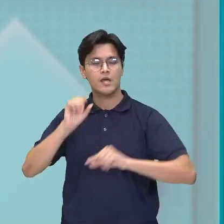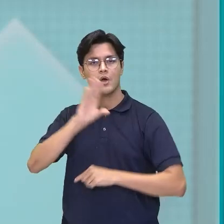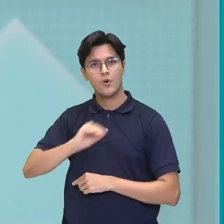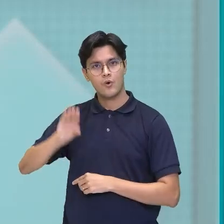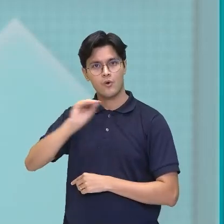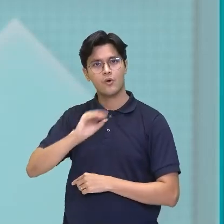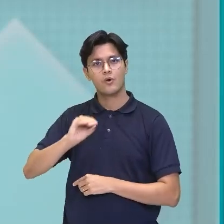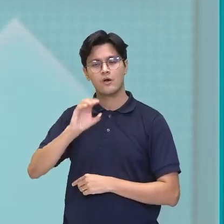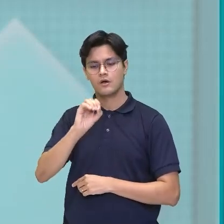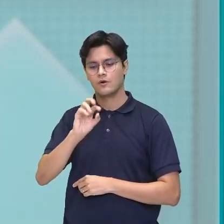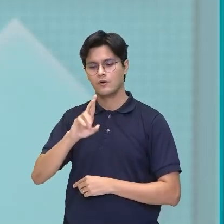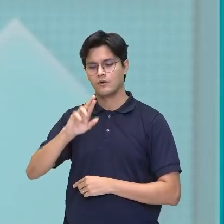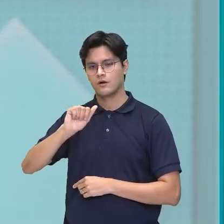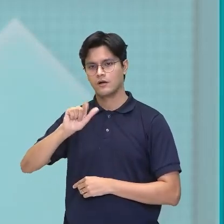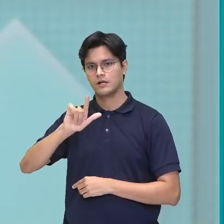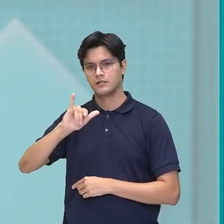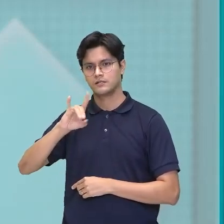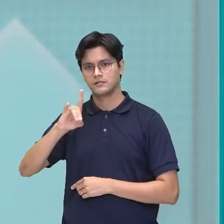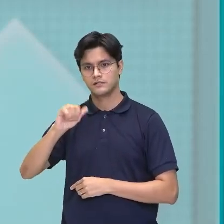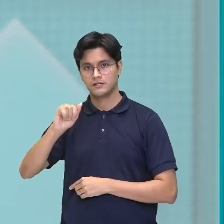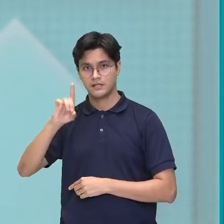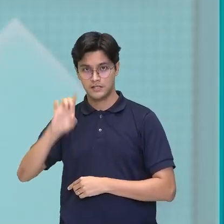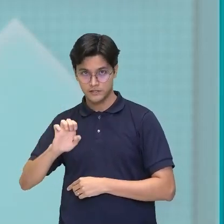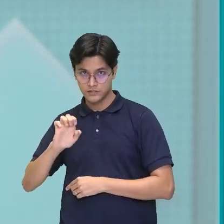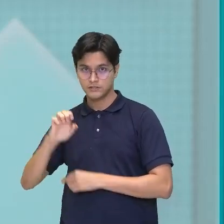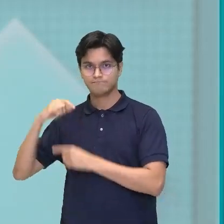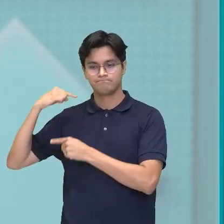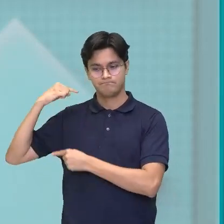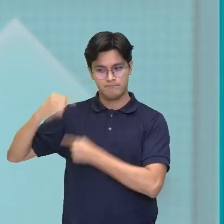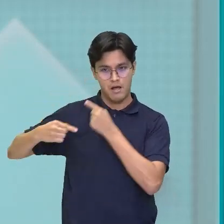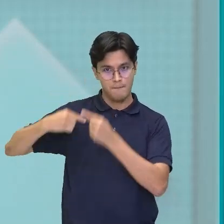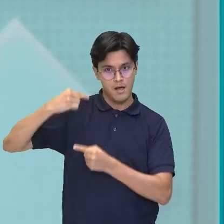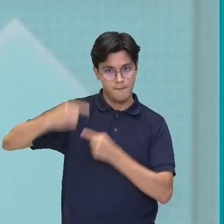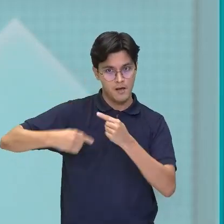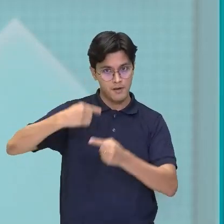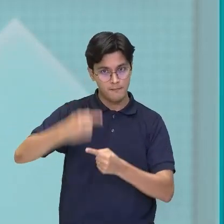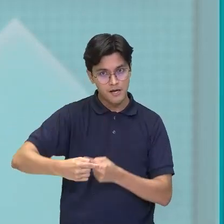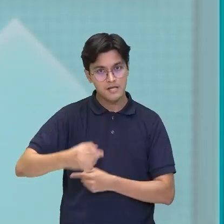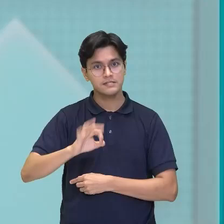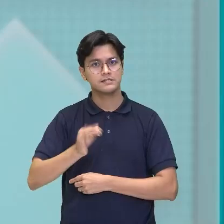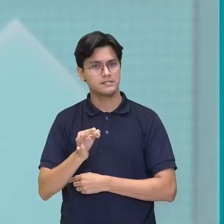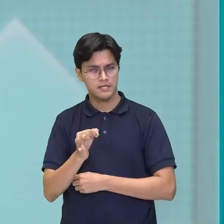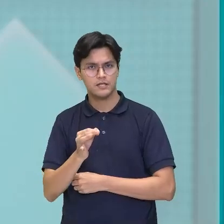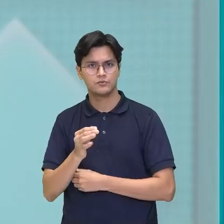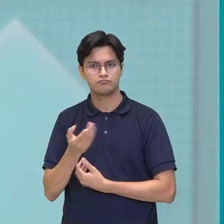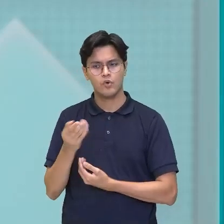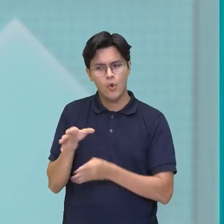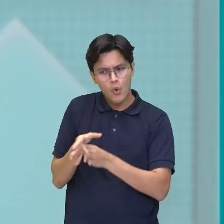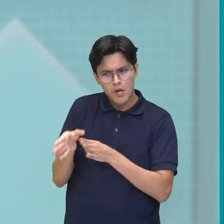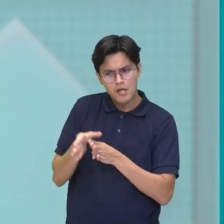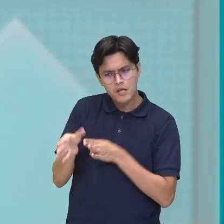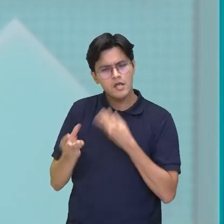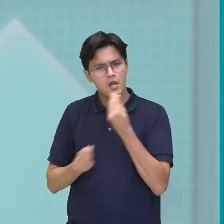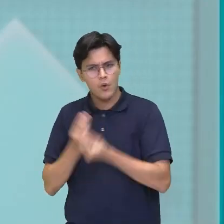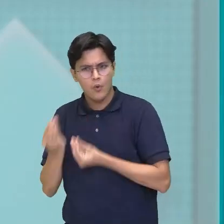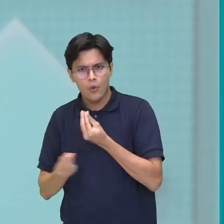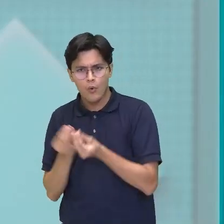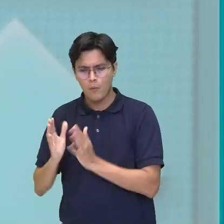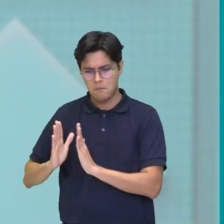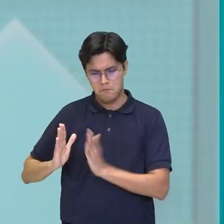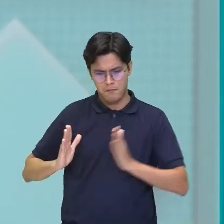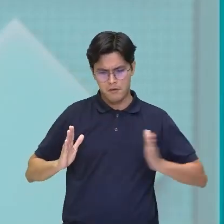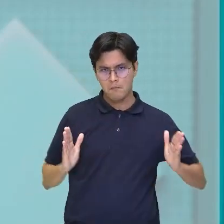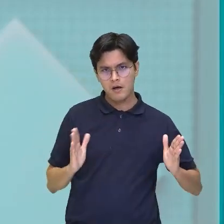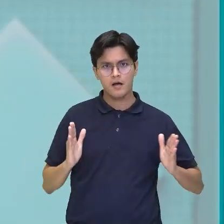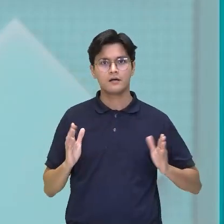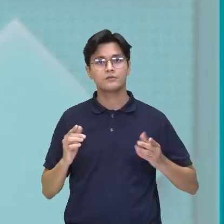Uma pessoa ensina para outra. Olha, você deve fazer desse jeito, dessa forma, ou então através da observação.